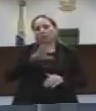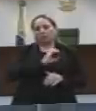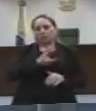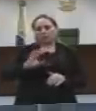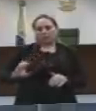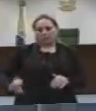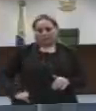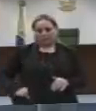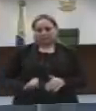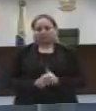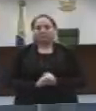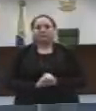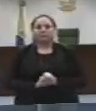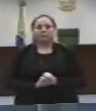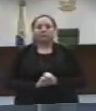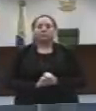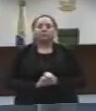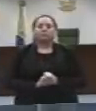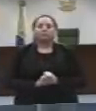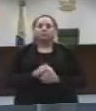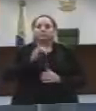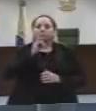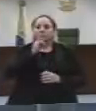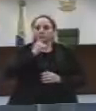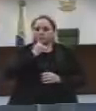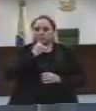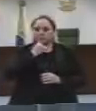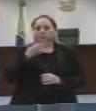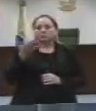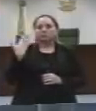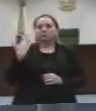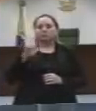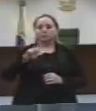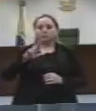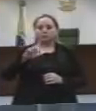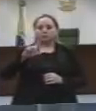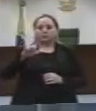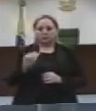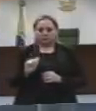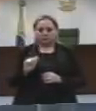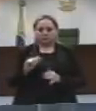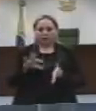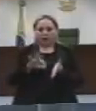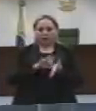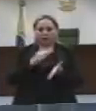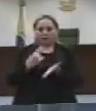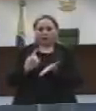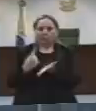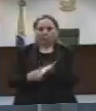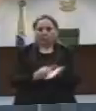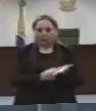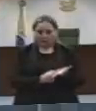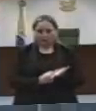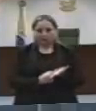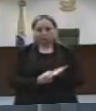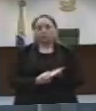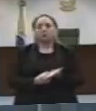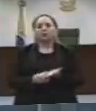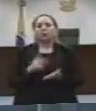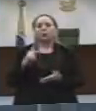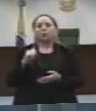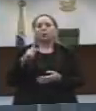Infelizmente o Presidente da República Luiz Inácio L da Silva assina um tratado um acordo uma concordata com o Papa